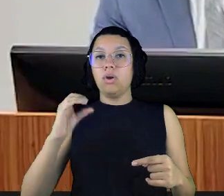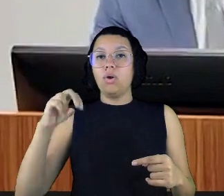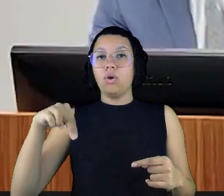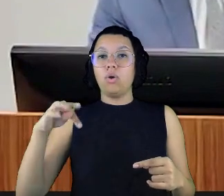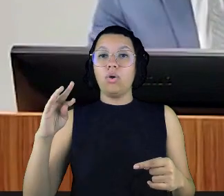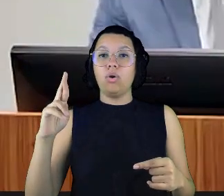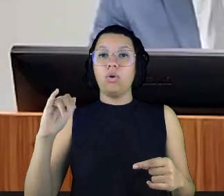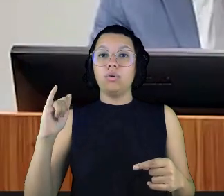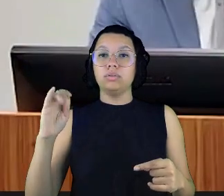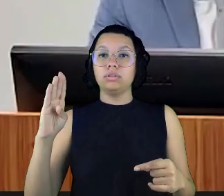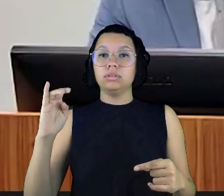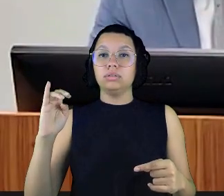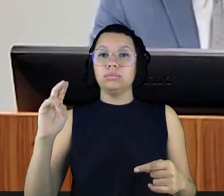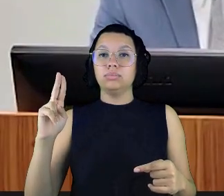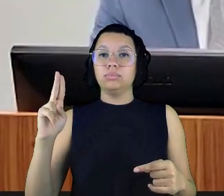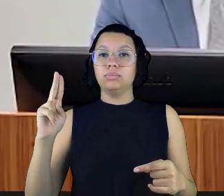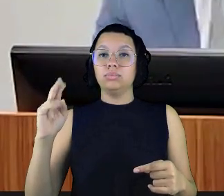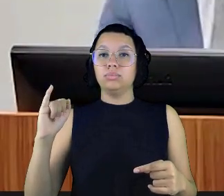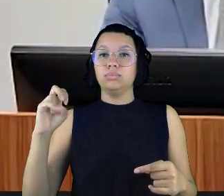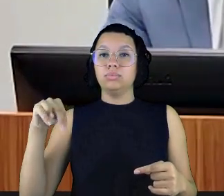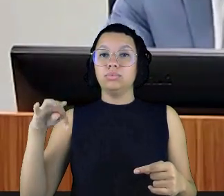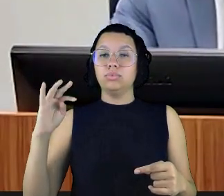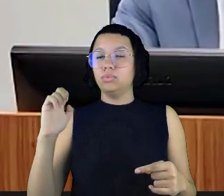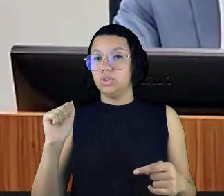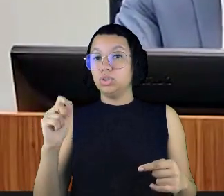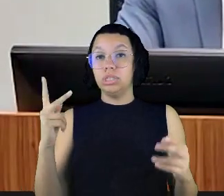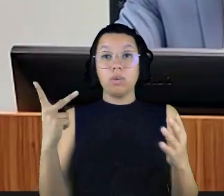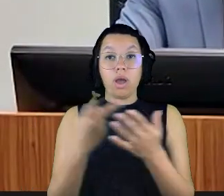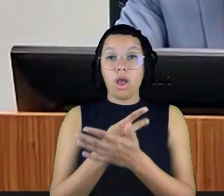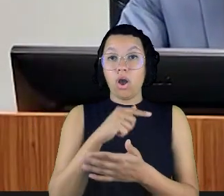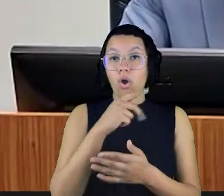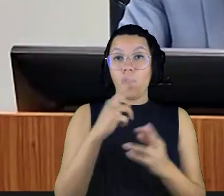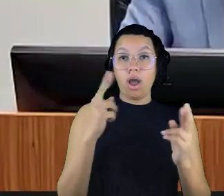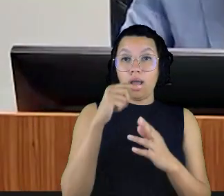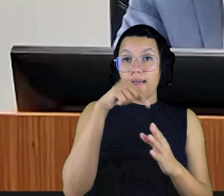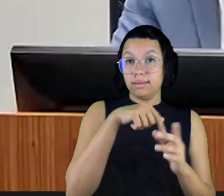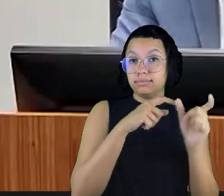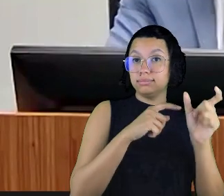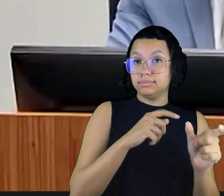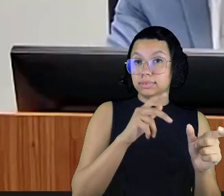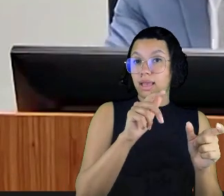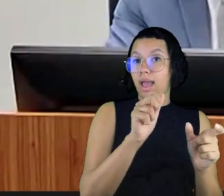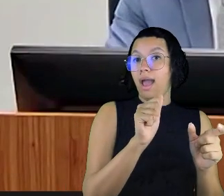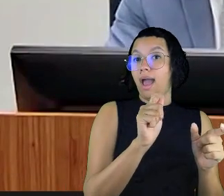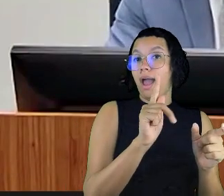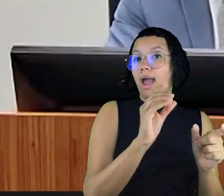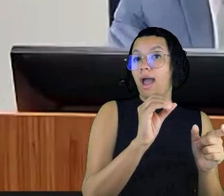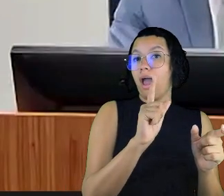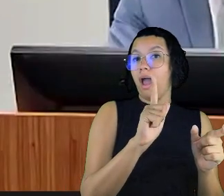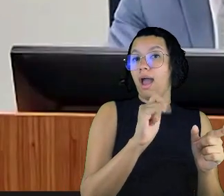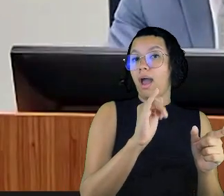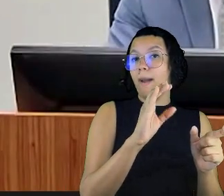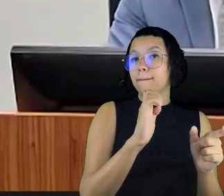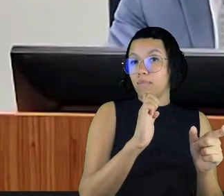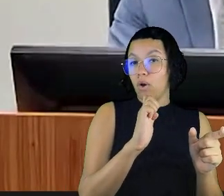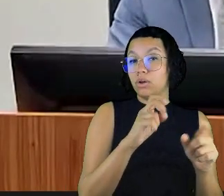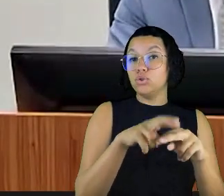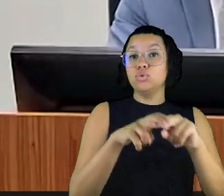casos, por conta de previsões contidas no próprio contrato.